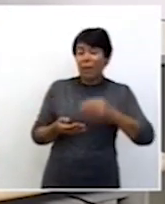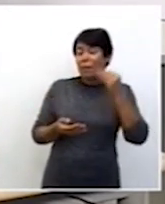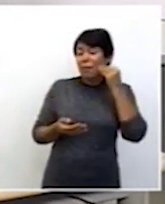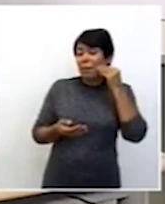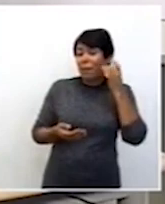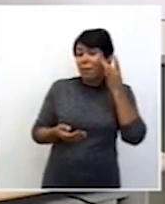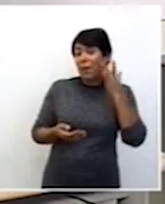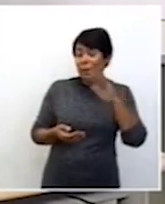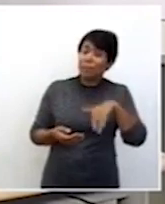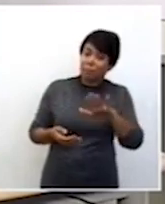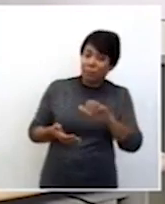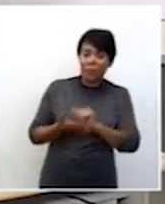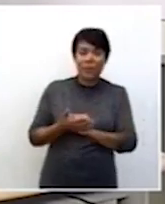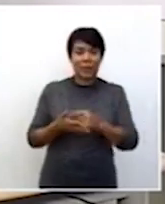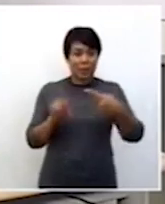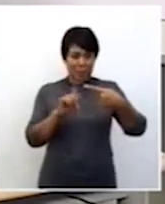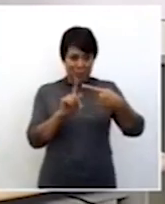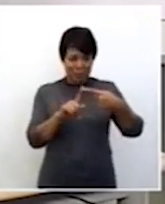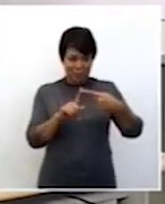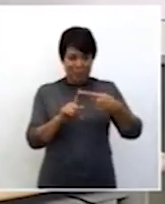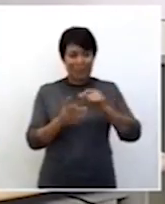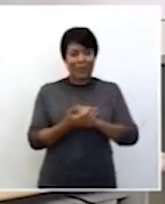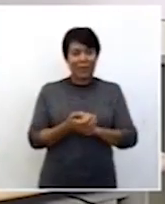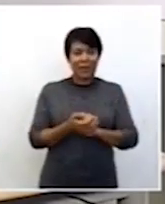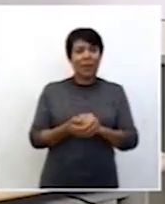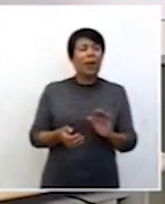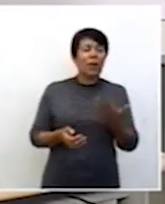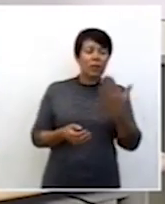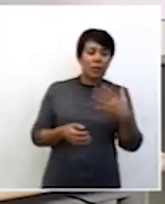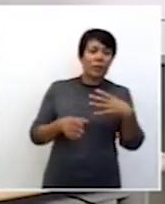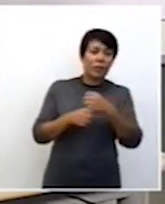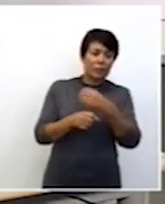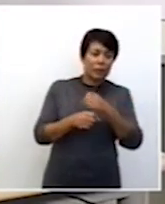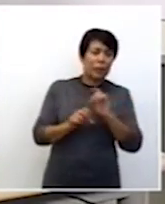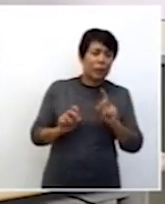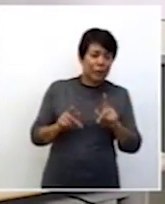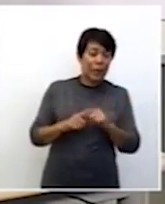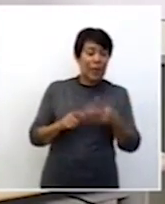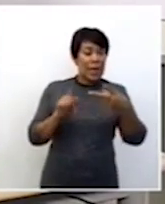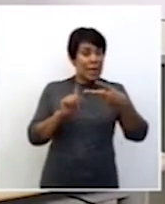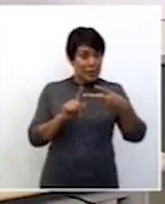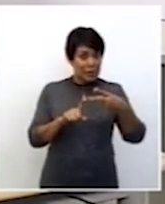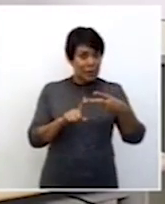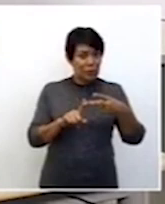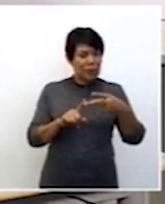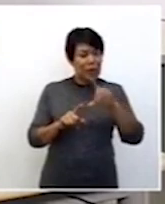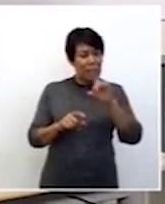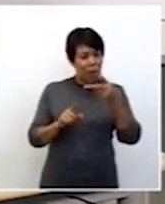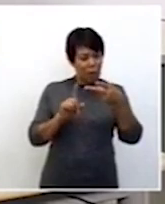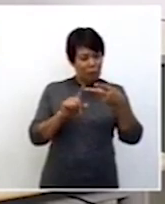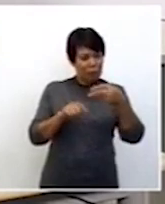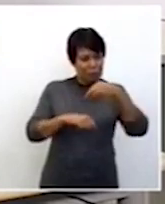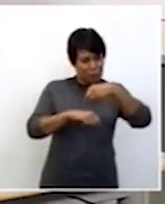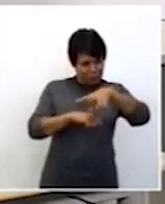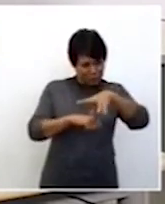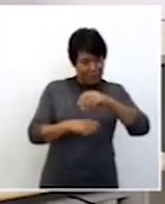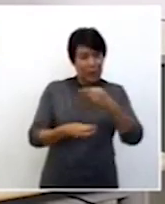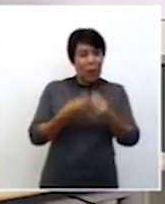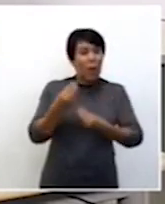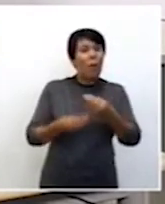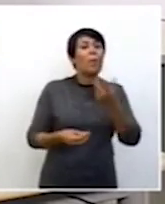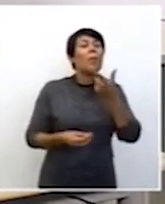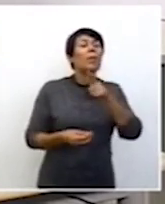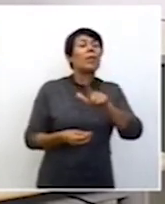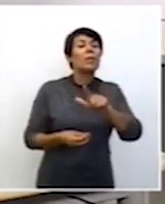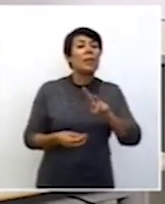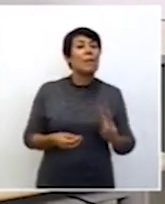sua conta. Nessa primeira, tudo bem, resolver a conta, tal, etc. Na segunda, nós vamos te dar uma dica, né, de como a gente pode fazer